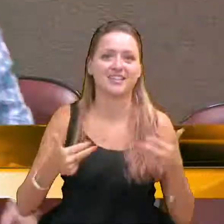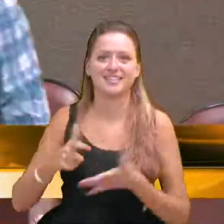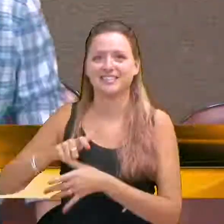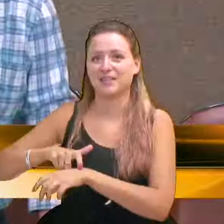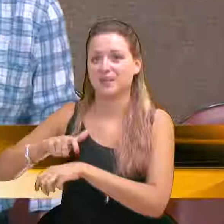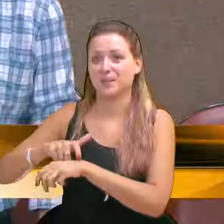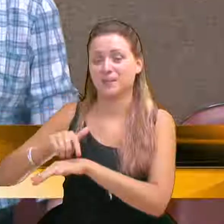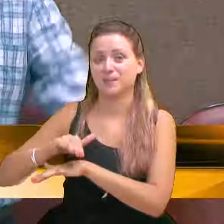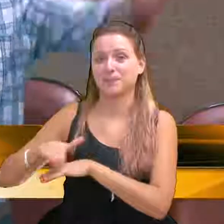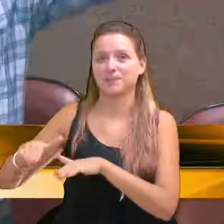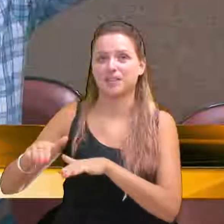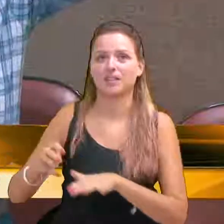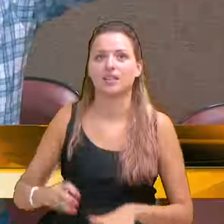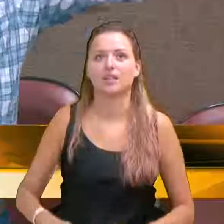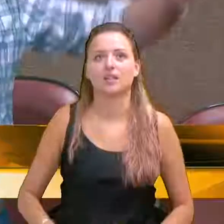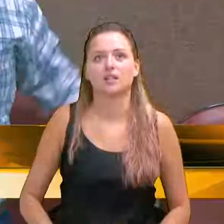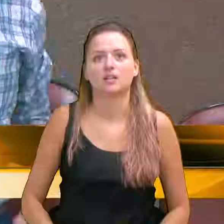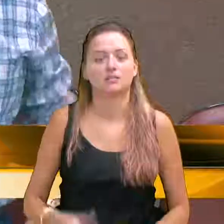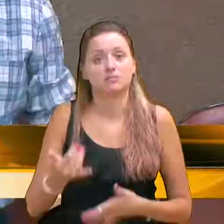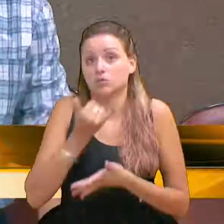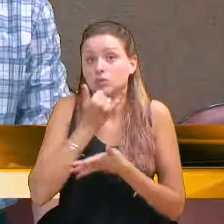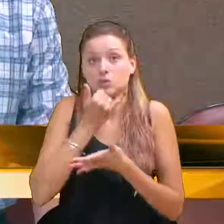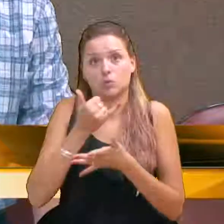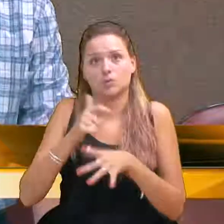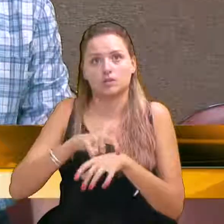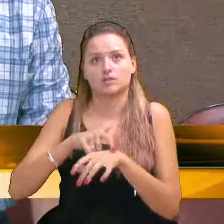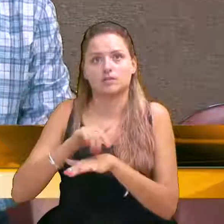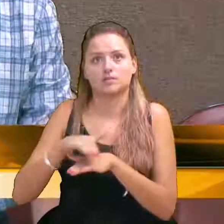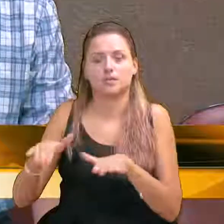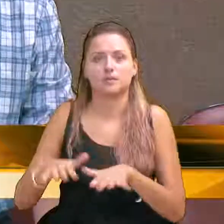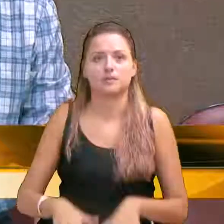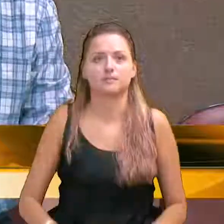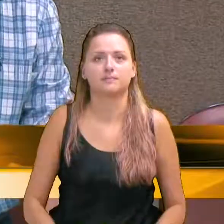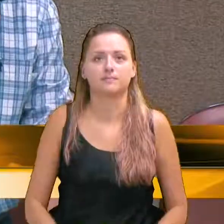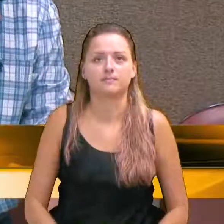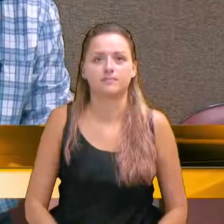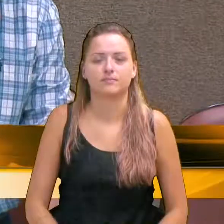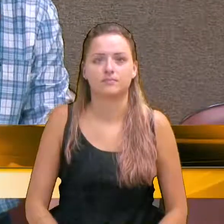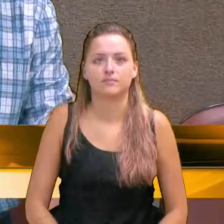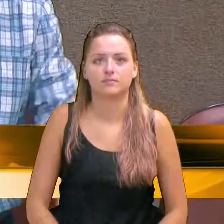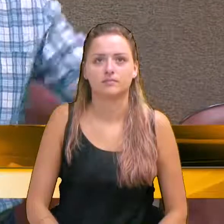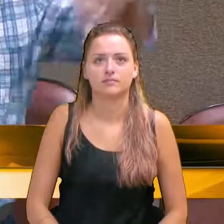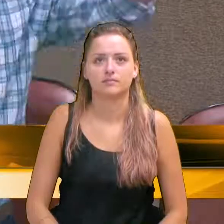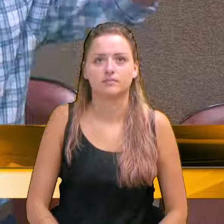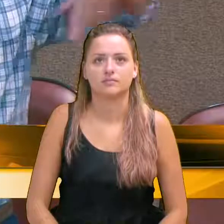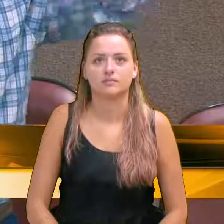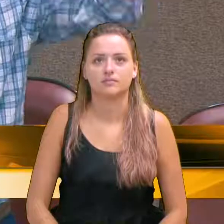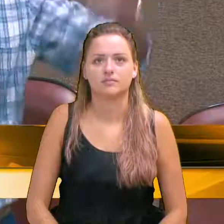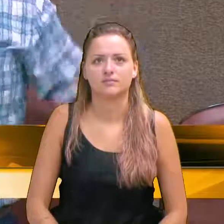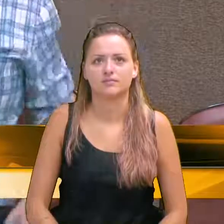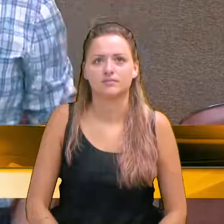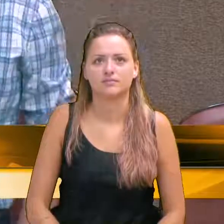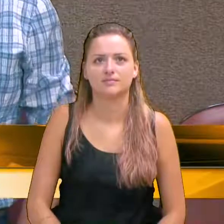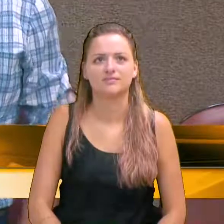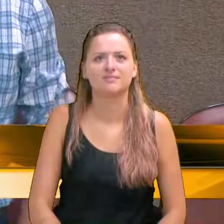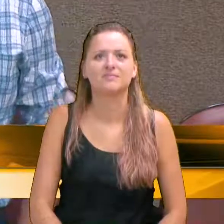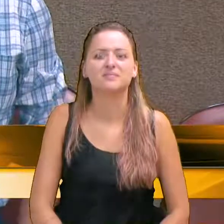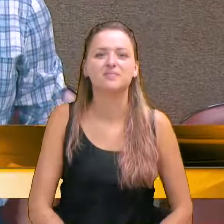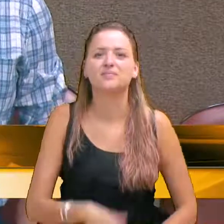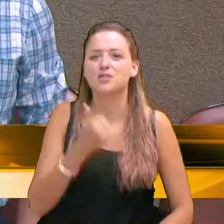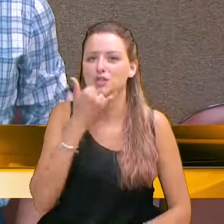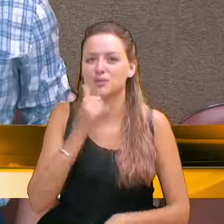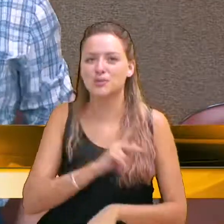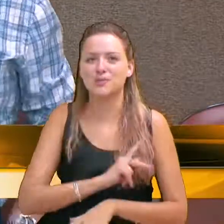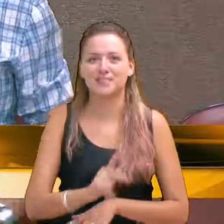o cronômetro, o sistema o cronômetro, aqui, mas me desculpa. Eu estou controlando manualmente aqui, o seu tempo já ultrapassou. Vereador. Eu achei que... Desculpa,